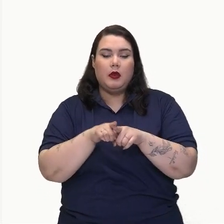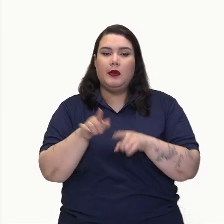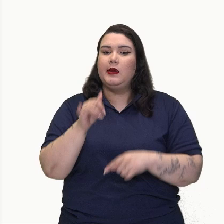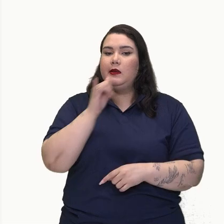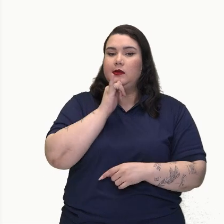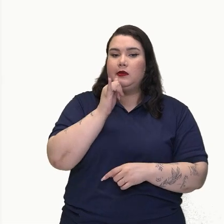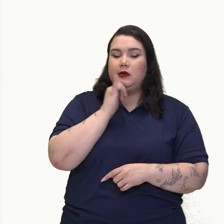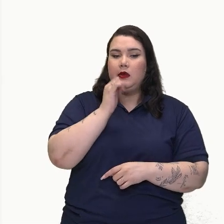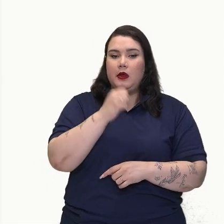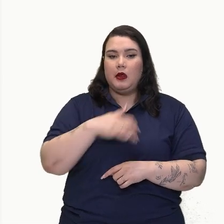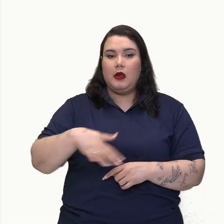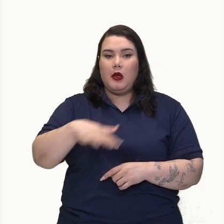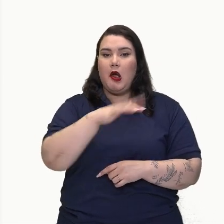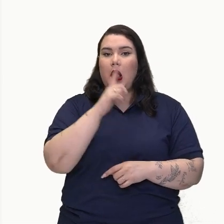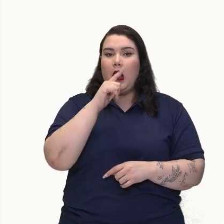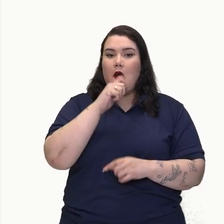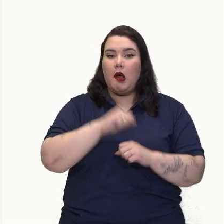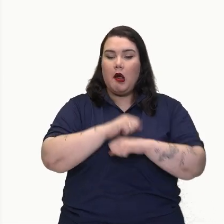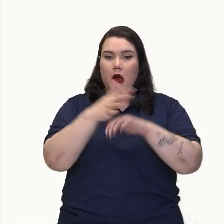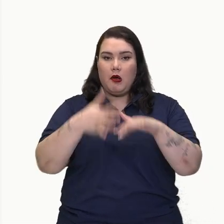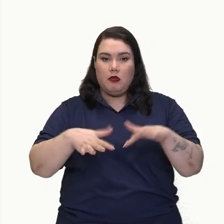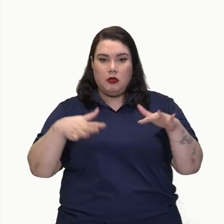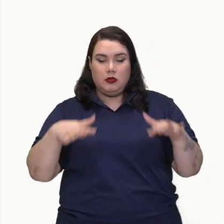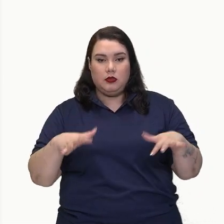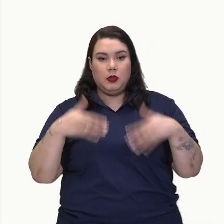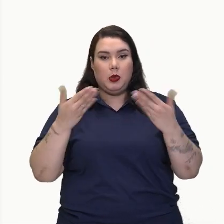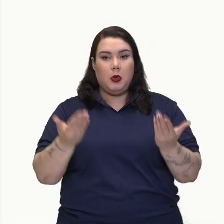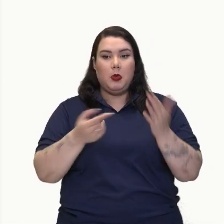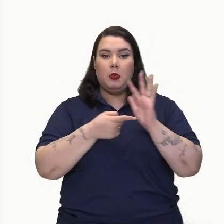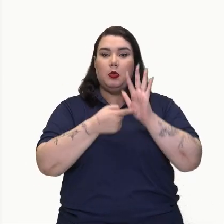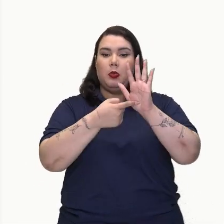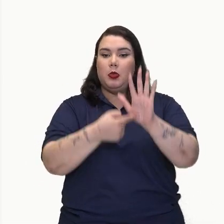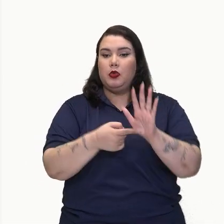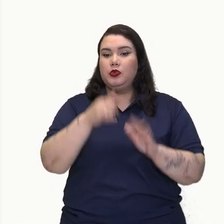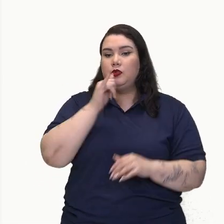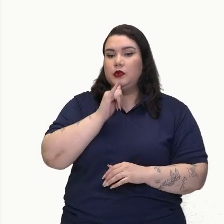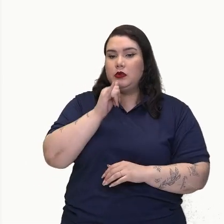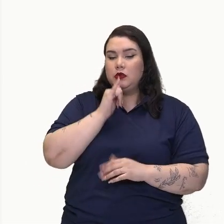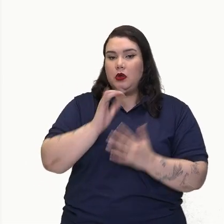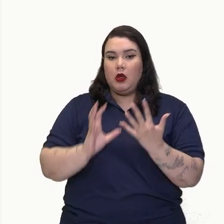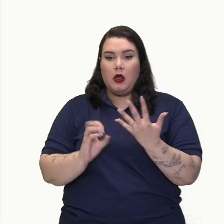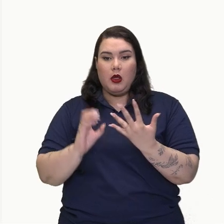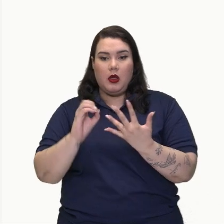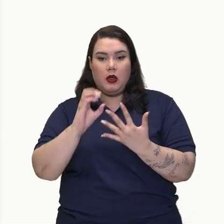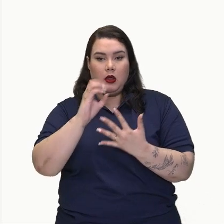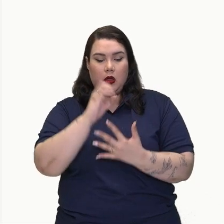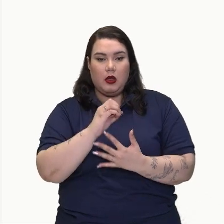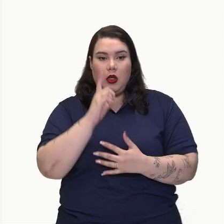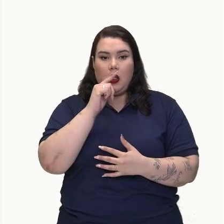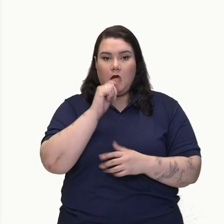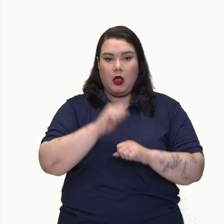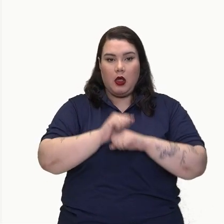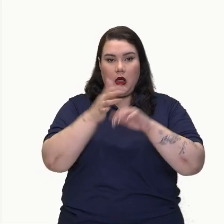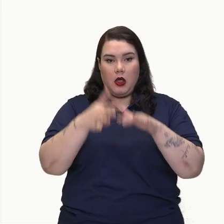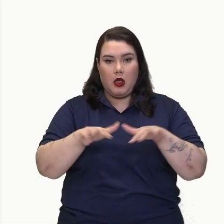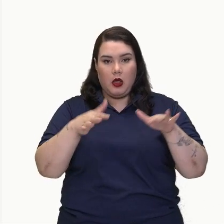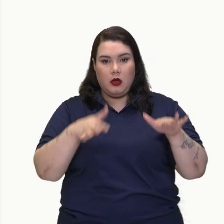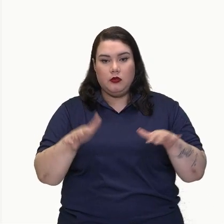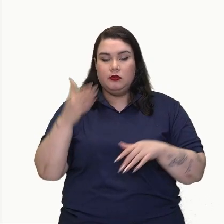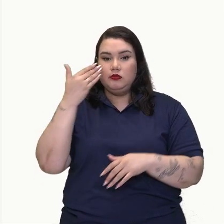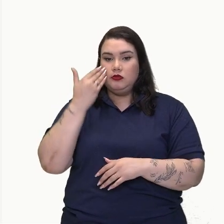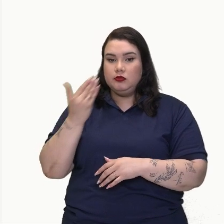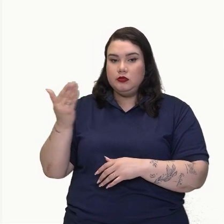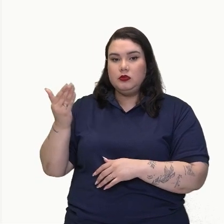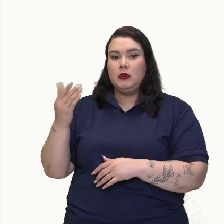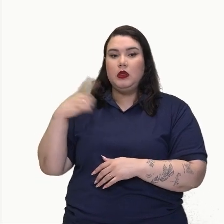o ambiente aquático. E aí nós trouxemos um exemplo de níveis tróficos em ambiente aquático também, para